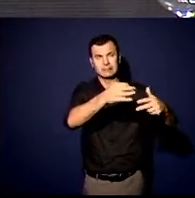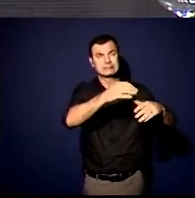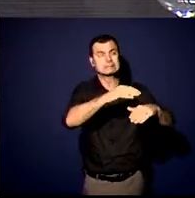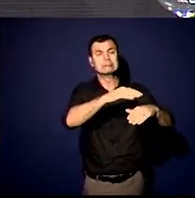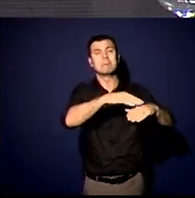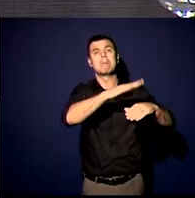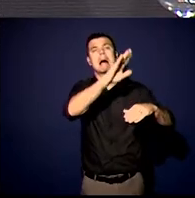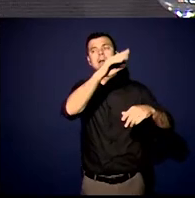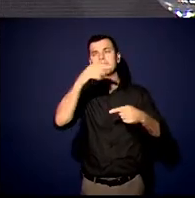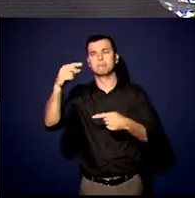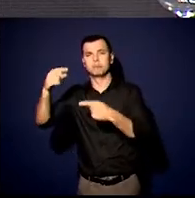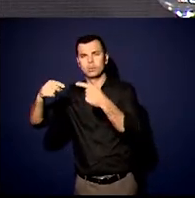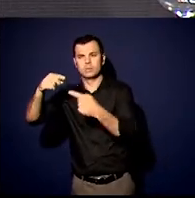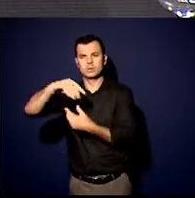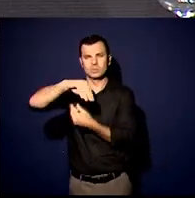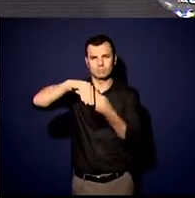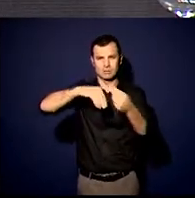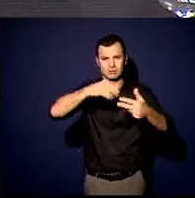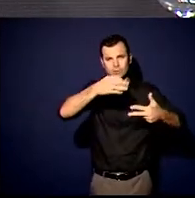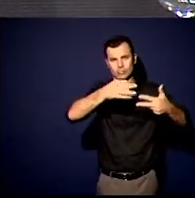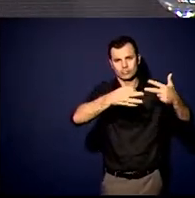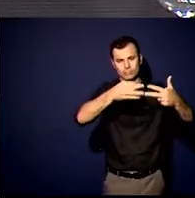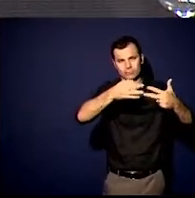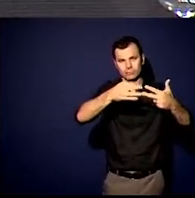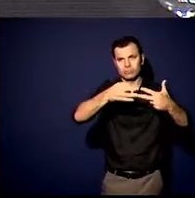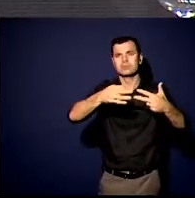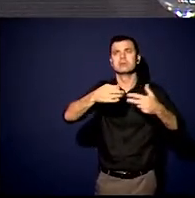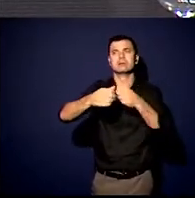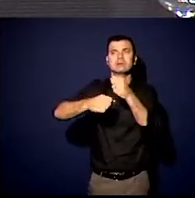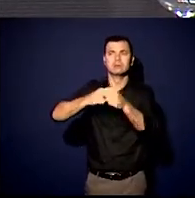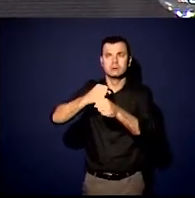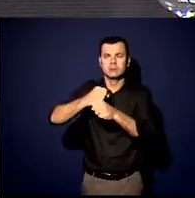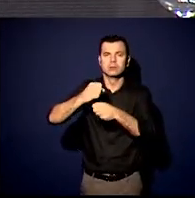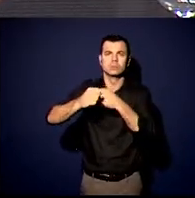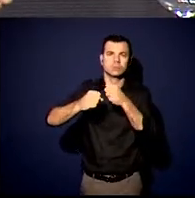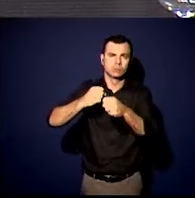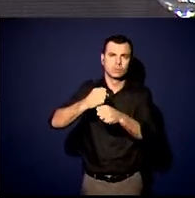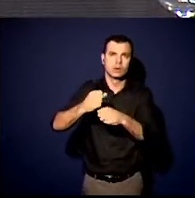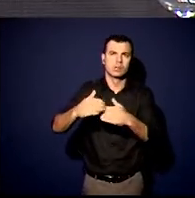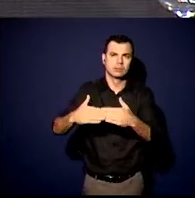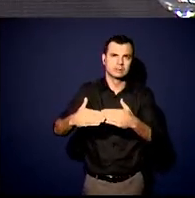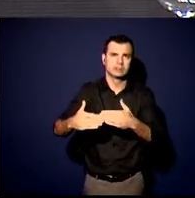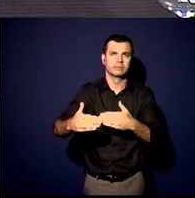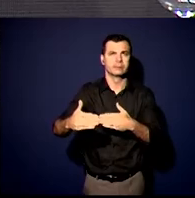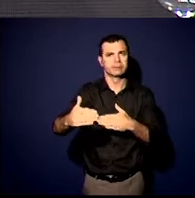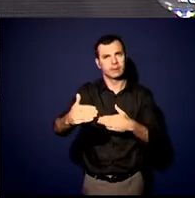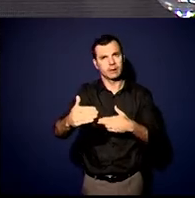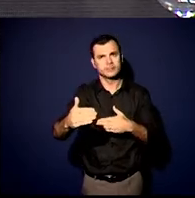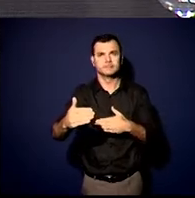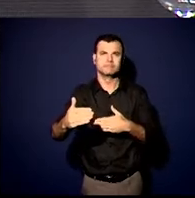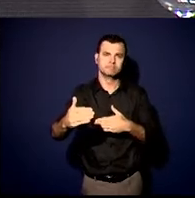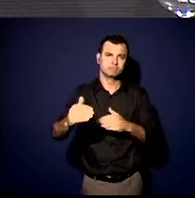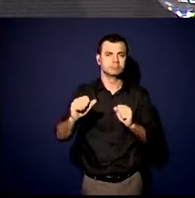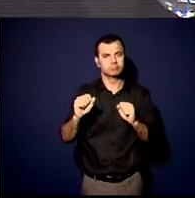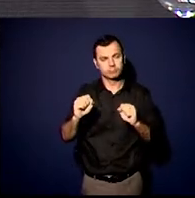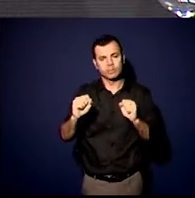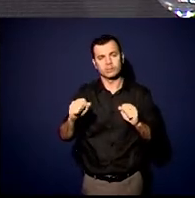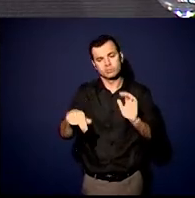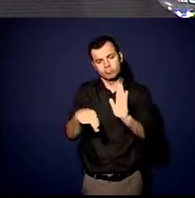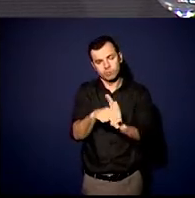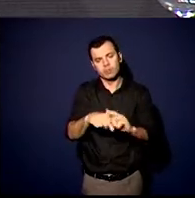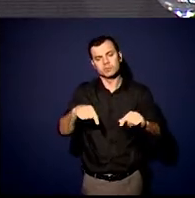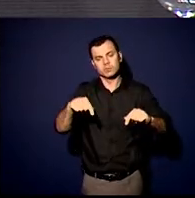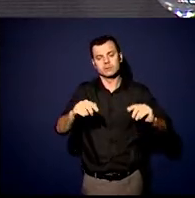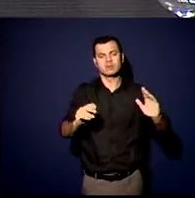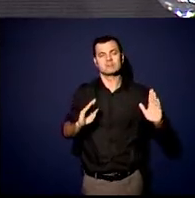da vida política econômica e social pelos próximos anos algo que talvez seja uma marca do nosso tempo não é